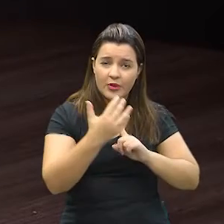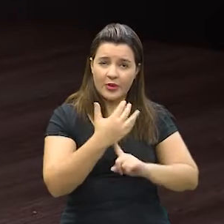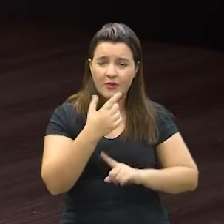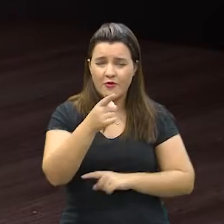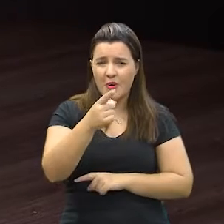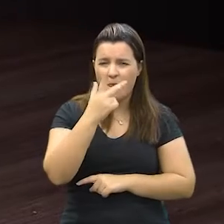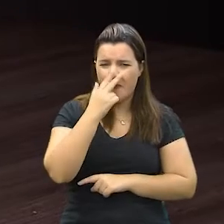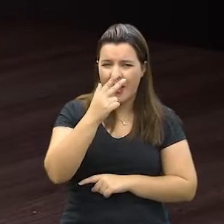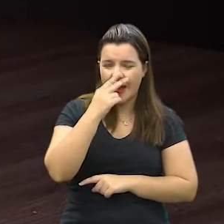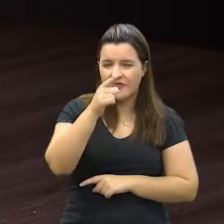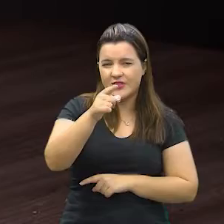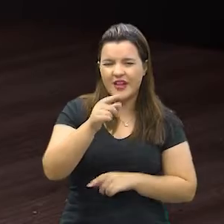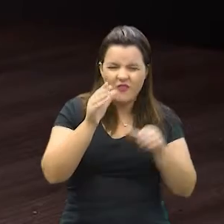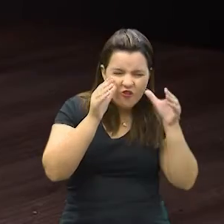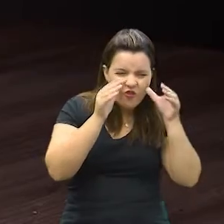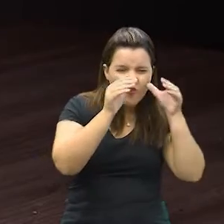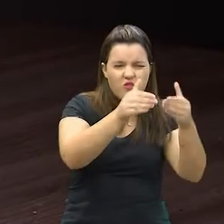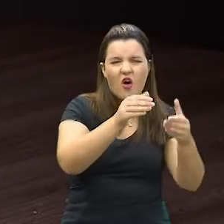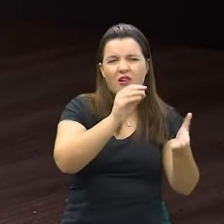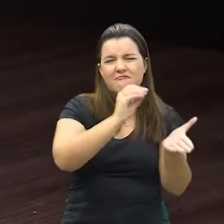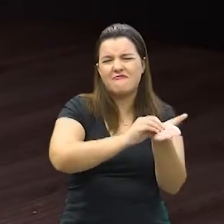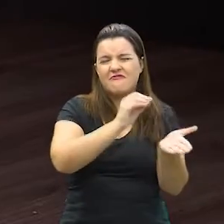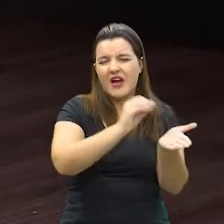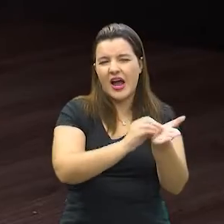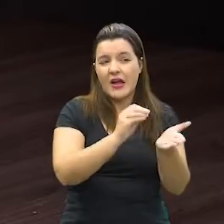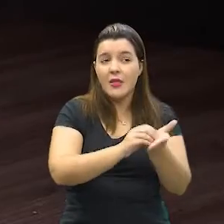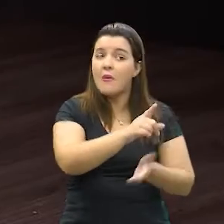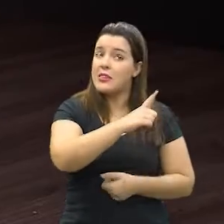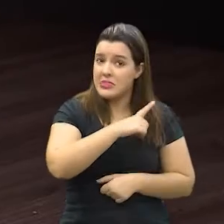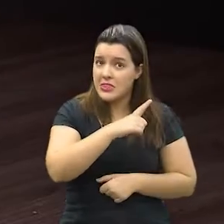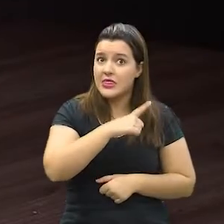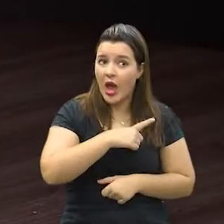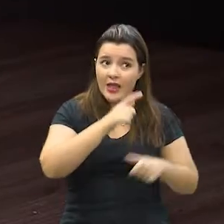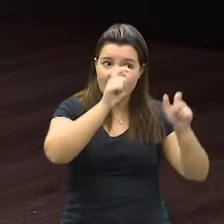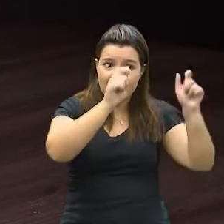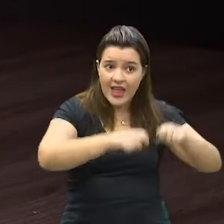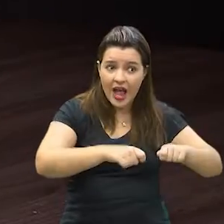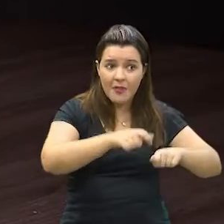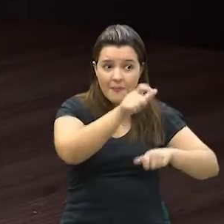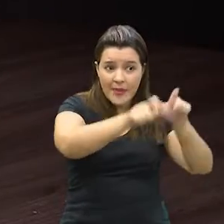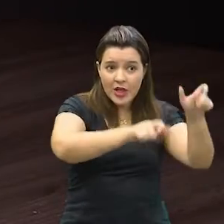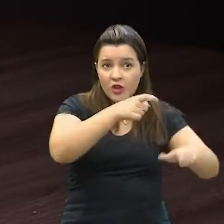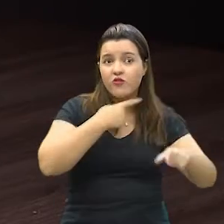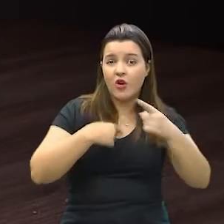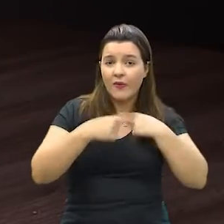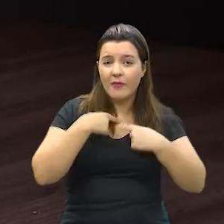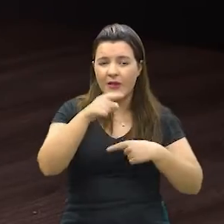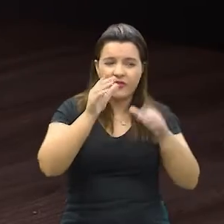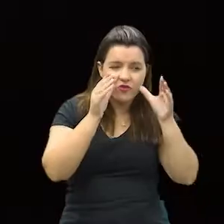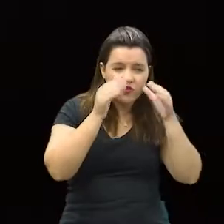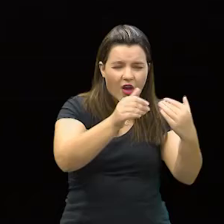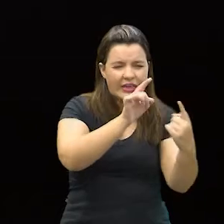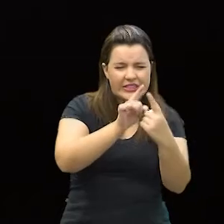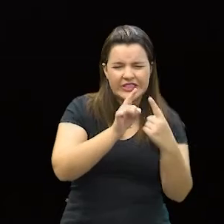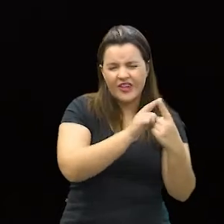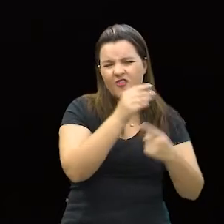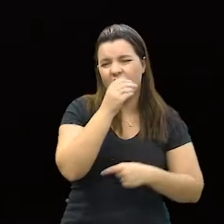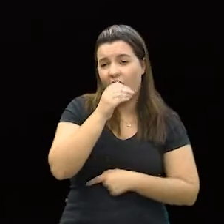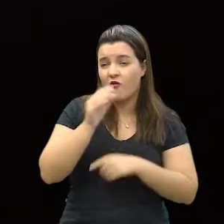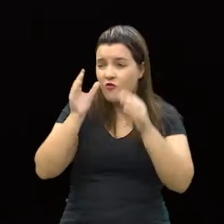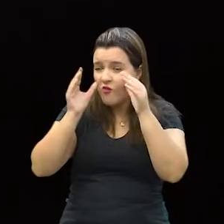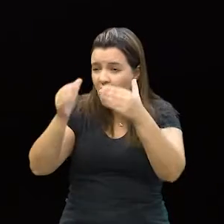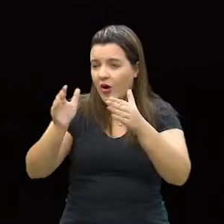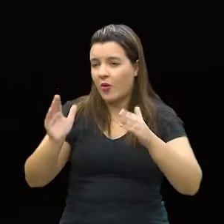tinha olhado para esse público e ele estava ali esperando para ser conquistado. O que que você vê que